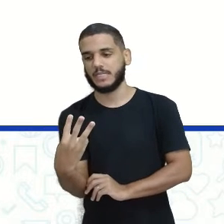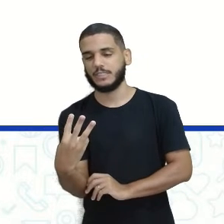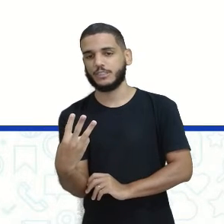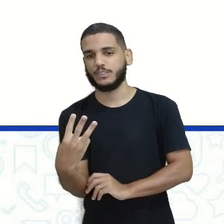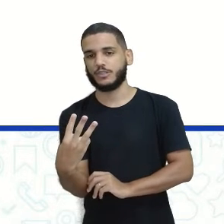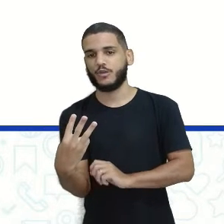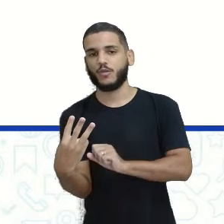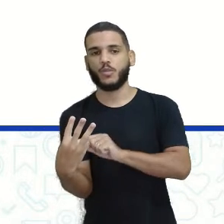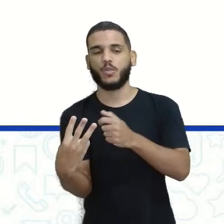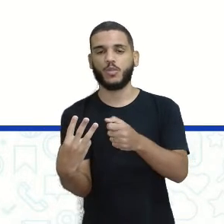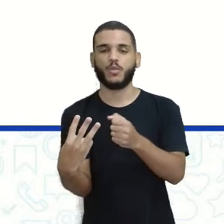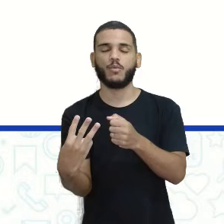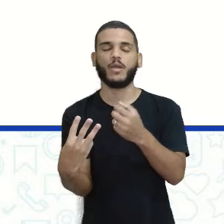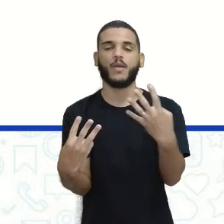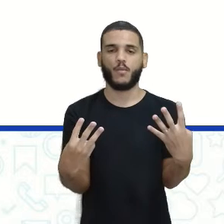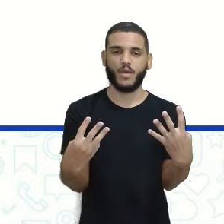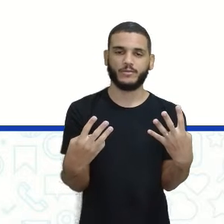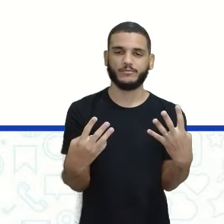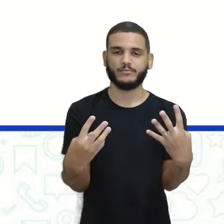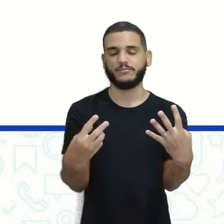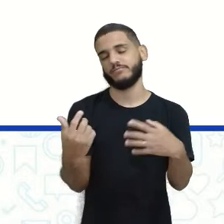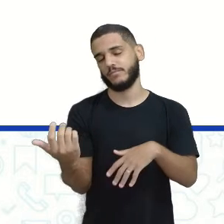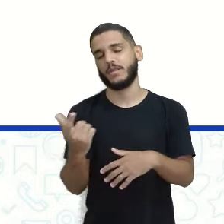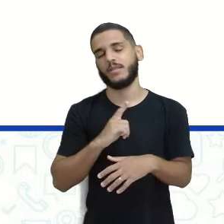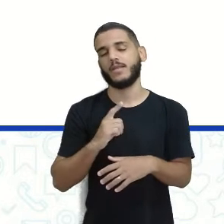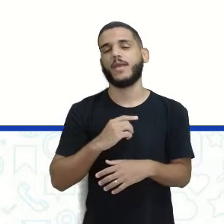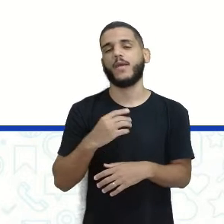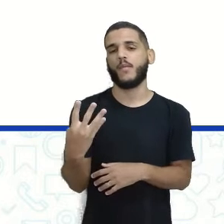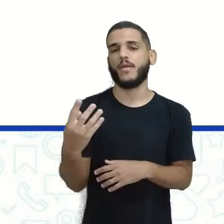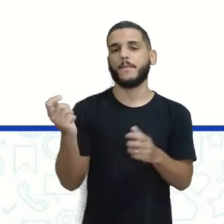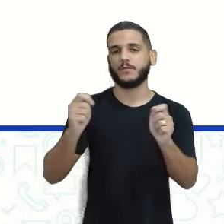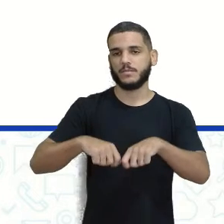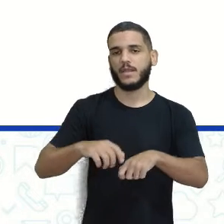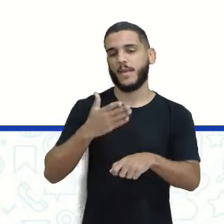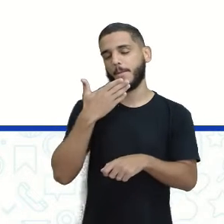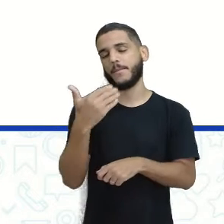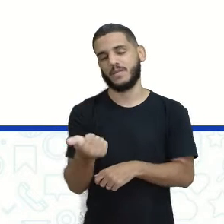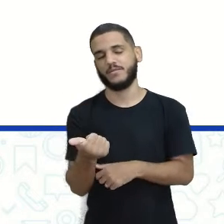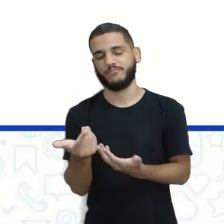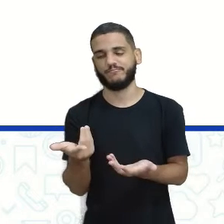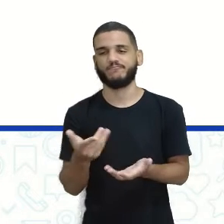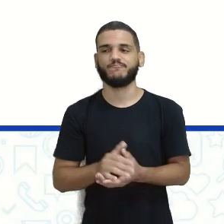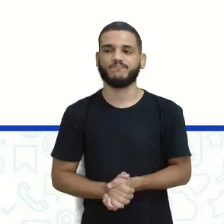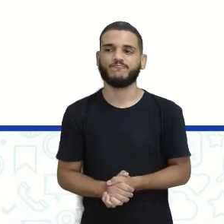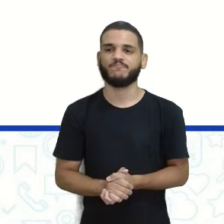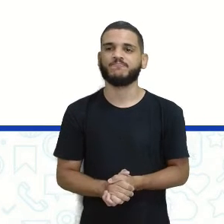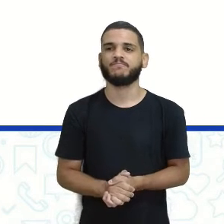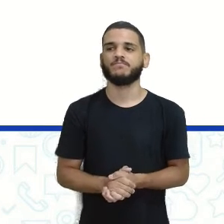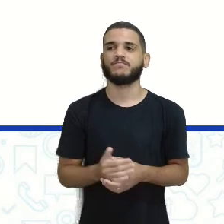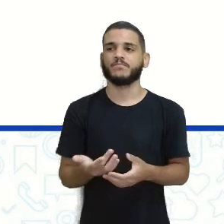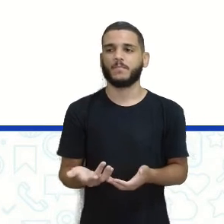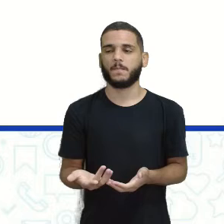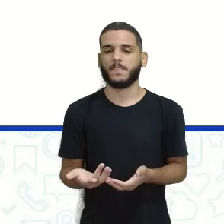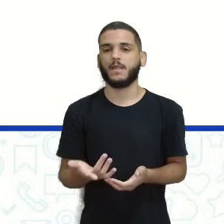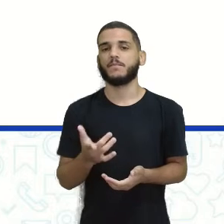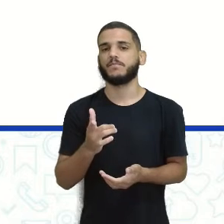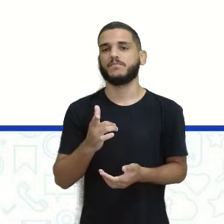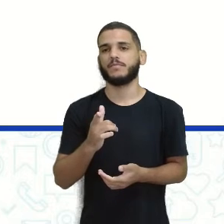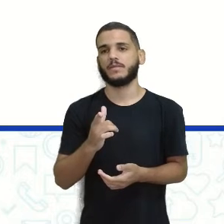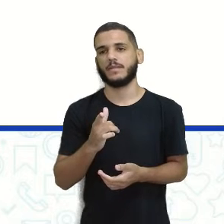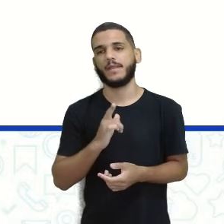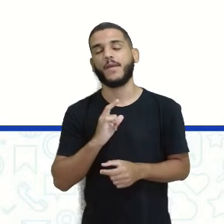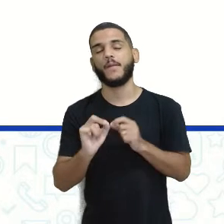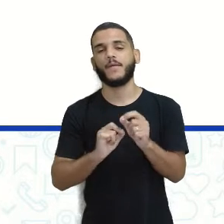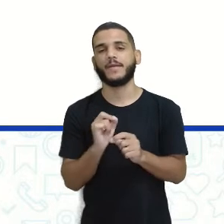vantagem apostar nisso aí, 3 das 4 possibilidades, tá certo? Melhor do que apostar uma das 4, né? Apesar que a gente conta com uma